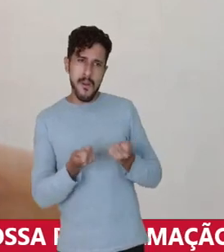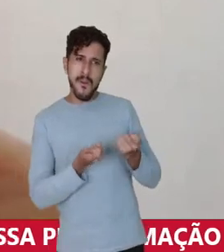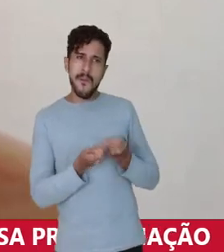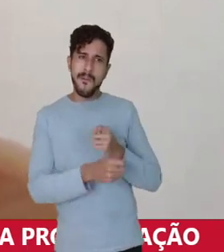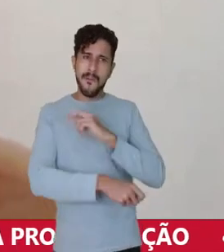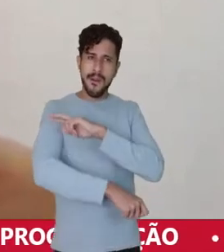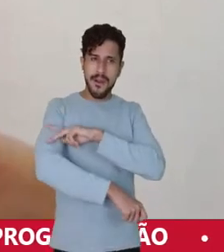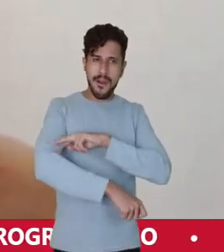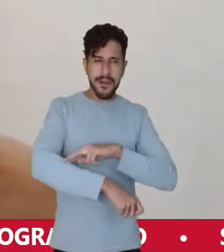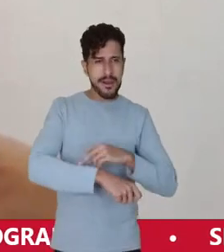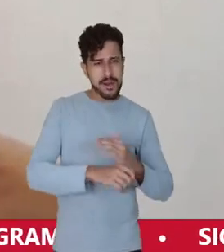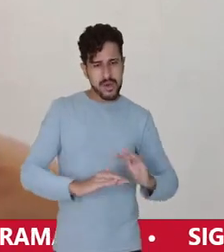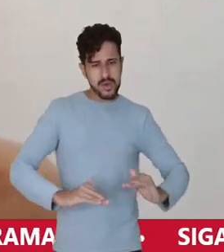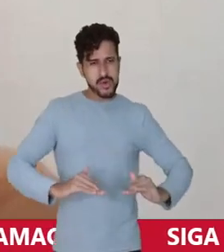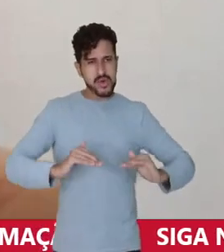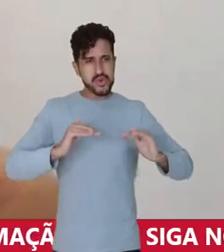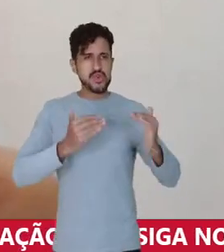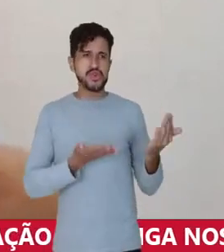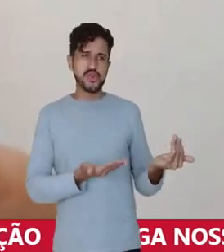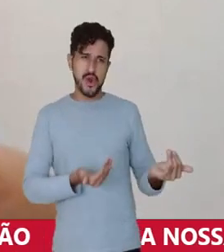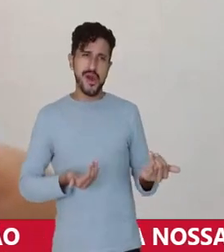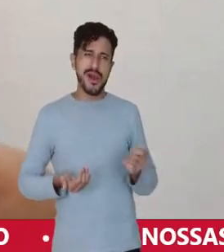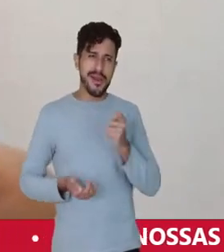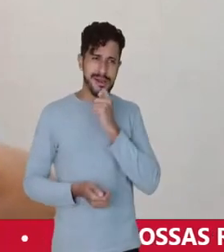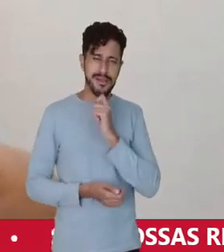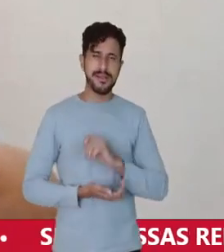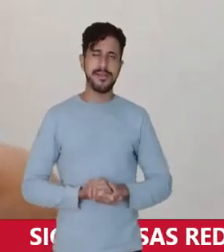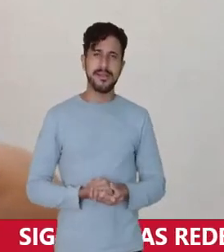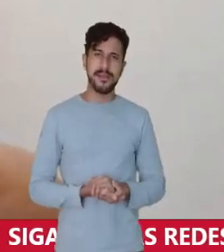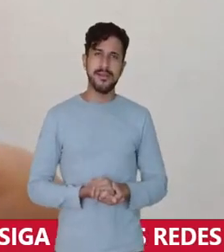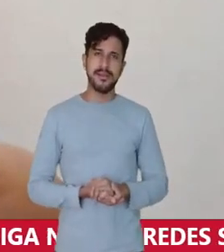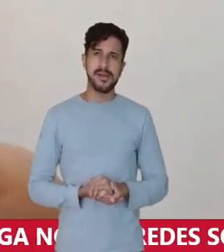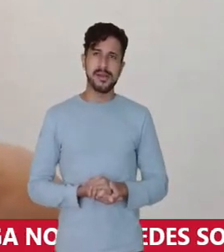racismo desde muito pequenos, né? Então,